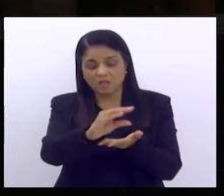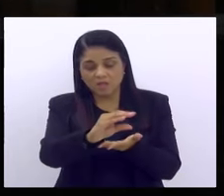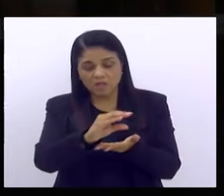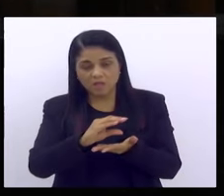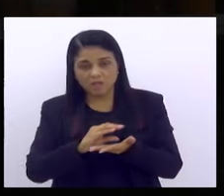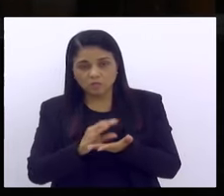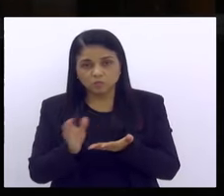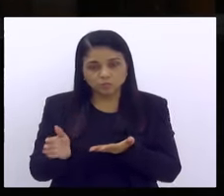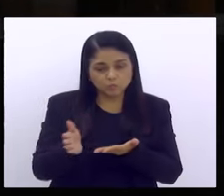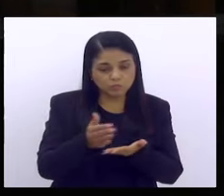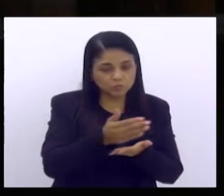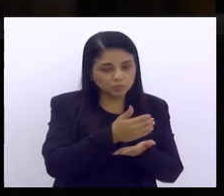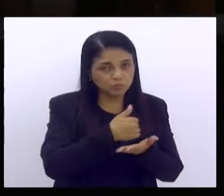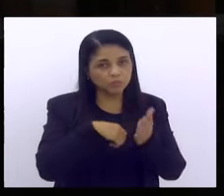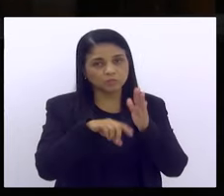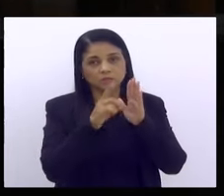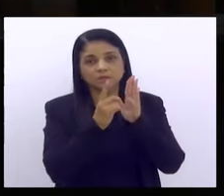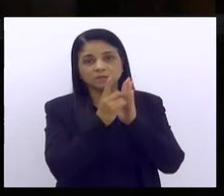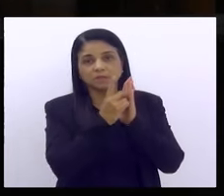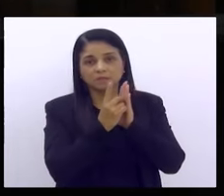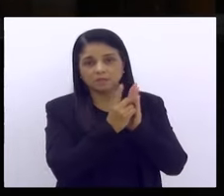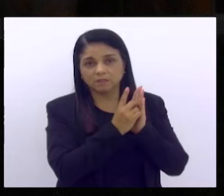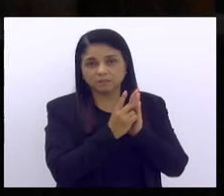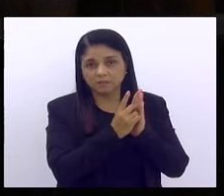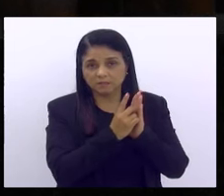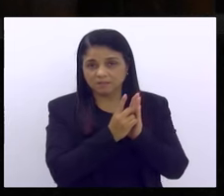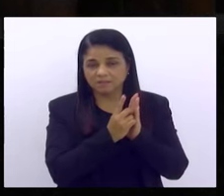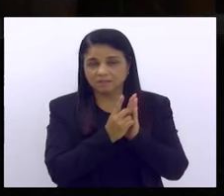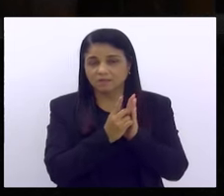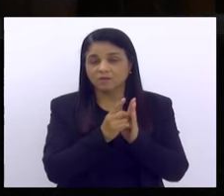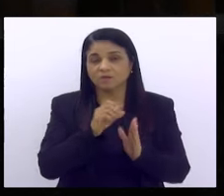sendo arrecadados pelo DETRAN? Que